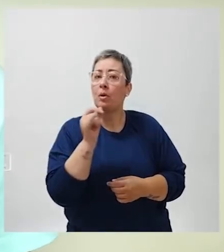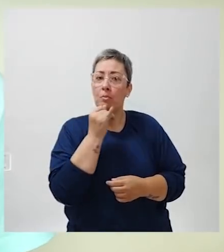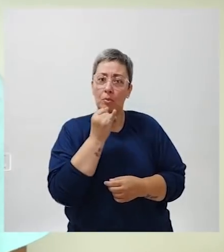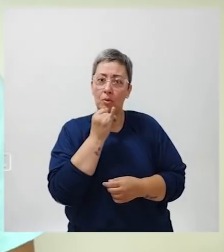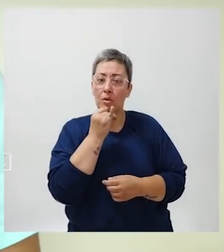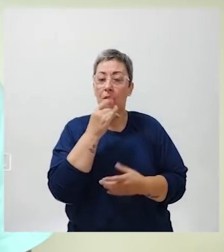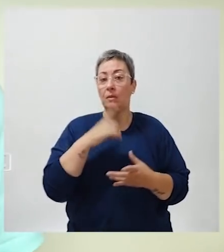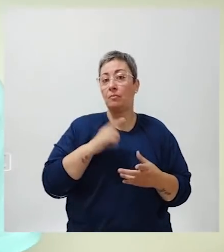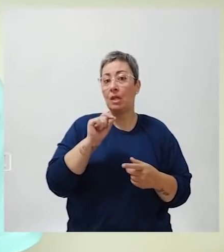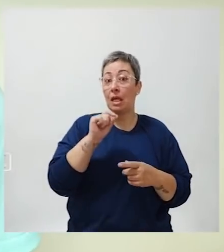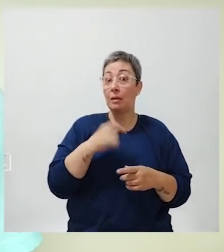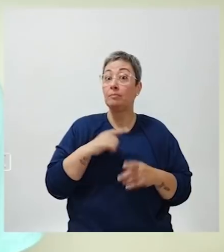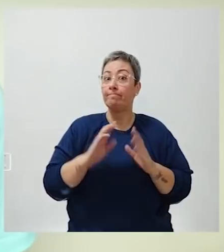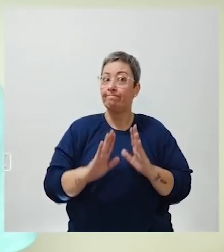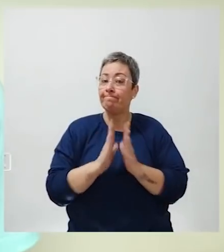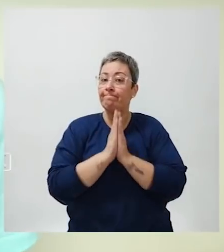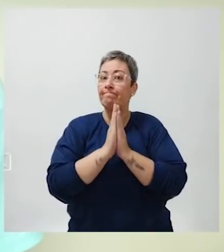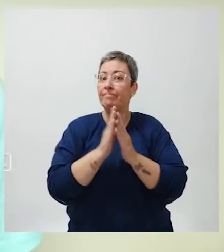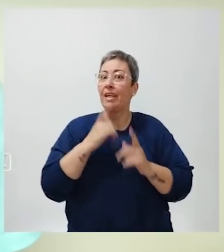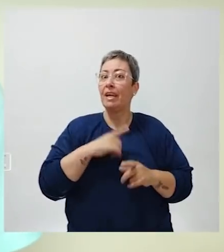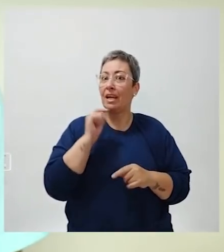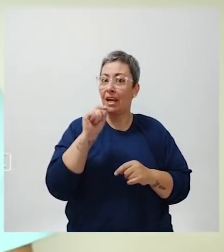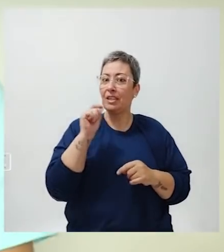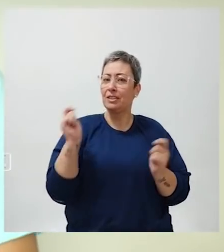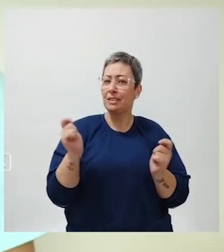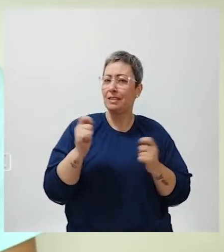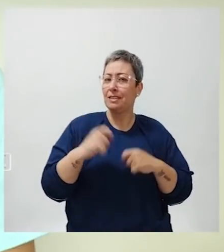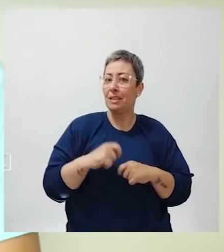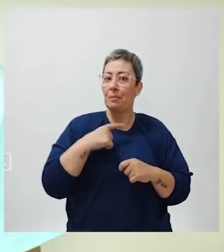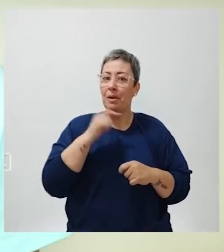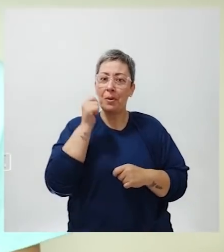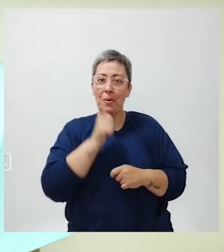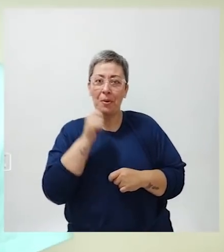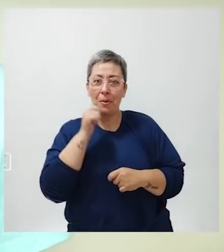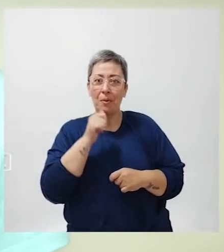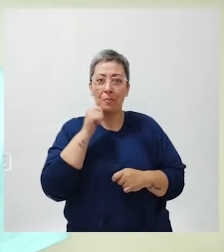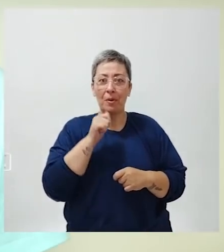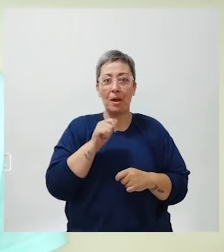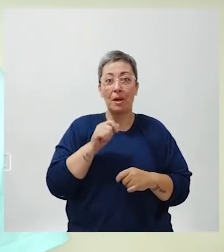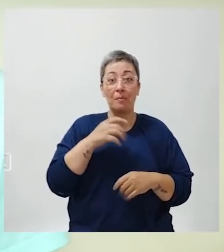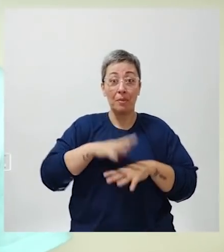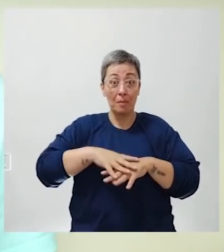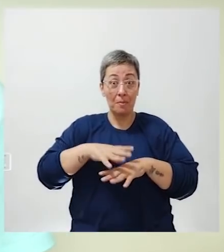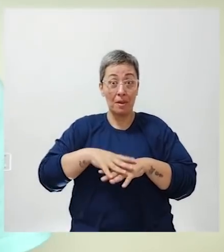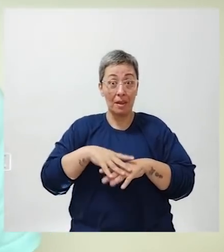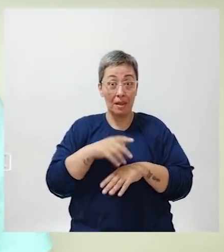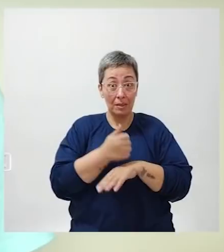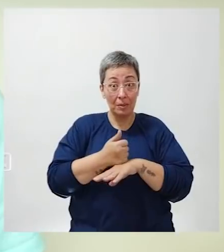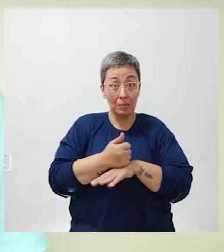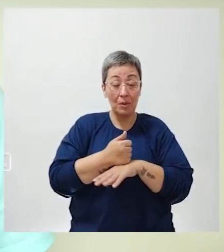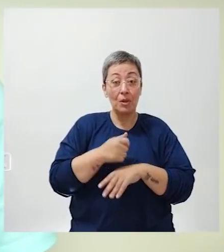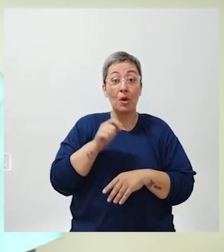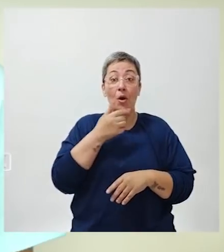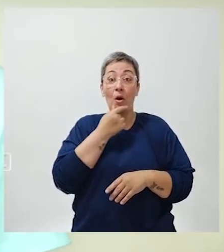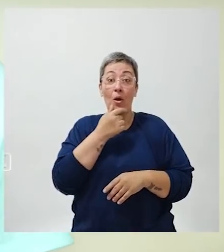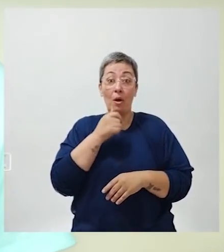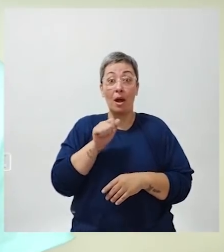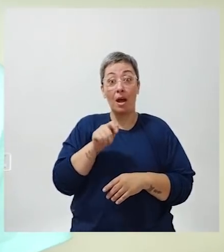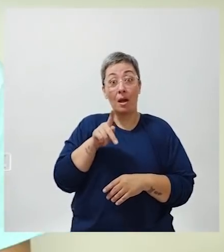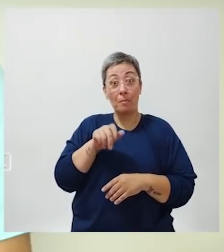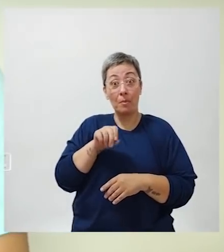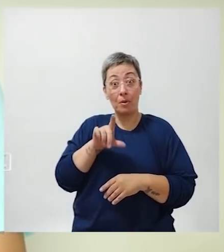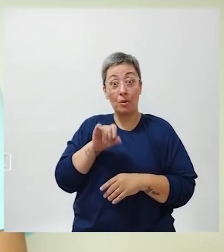por exemplo, que foi graças à extraordinária capacidade de uma mulher matemática que a Apollo 11, nave